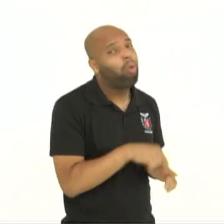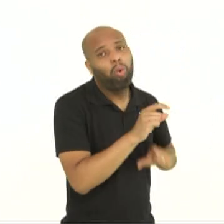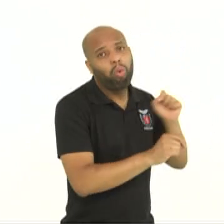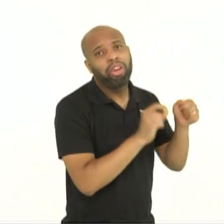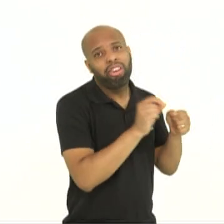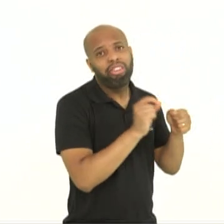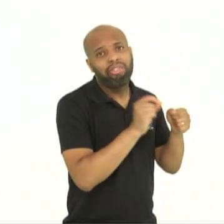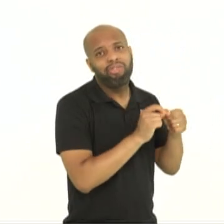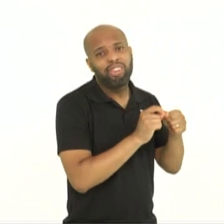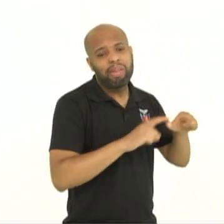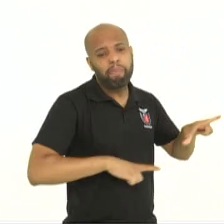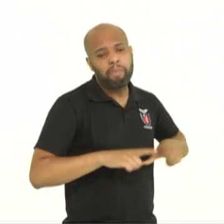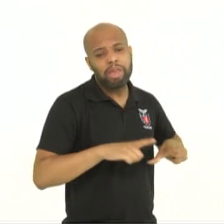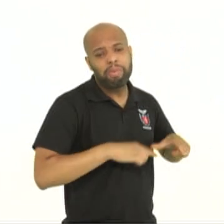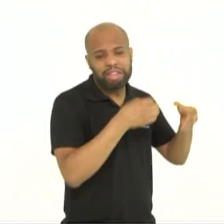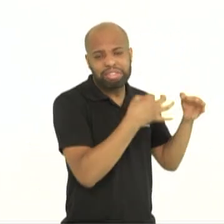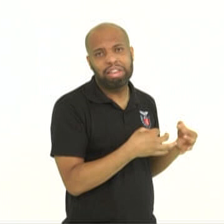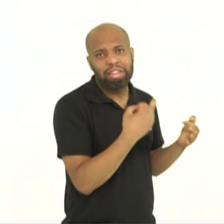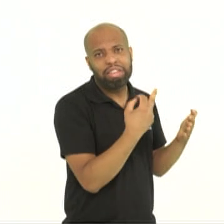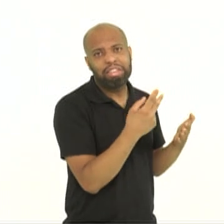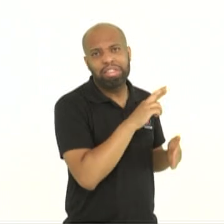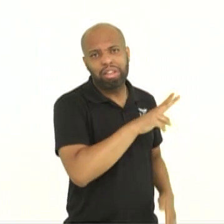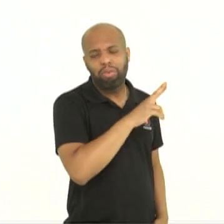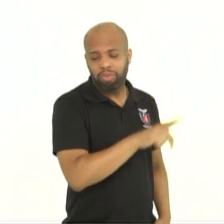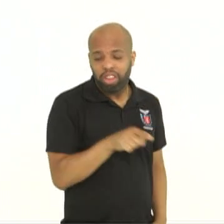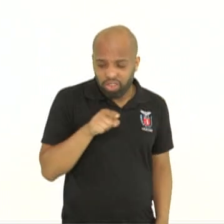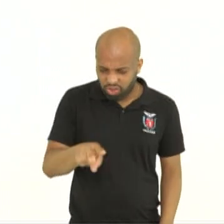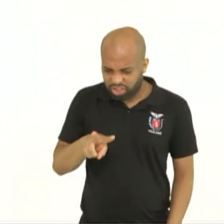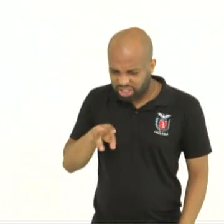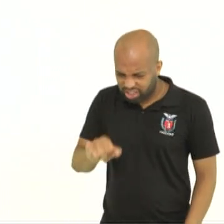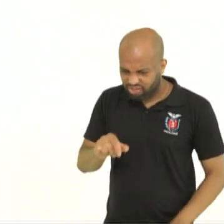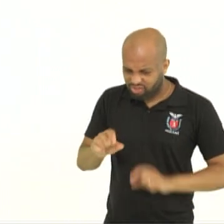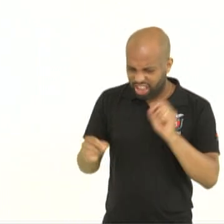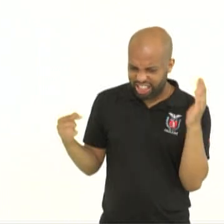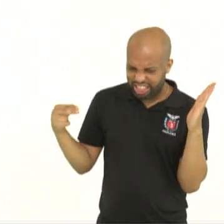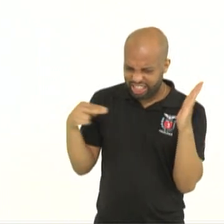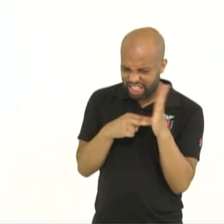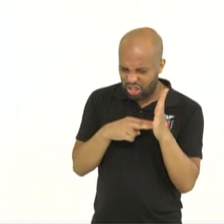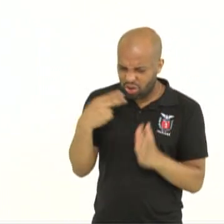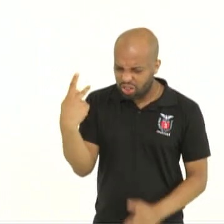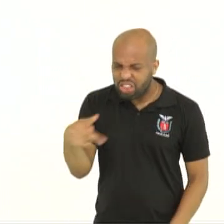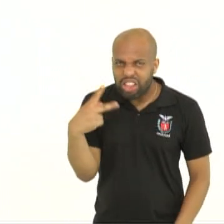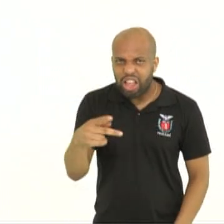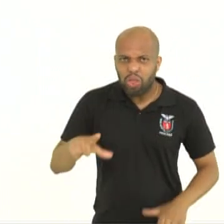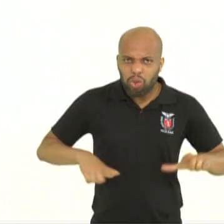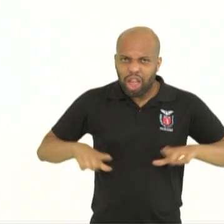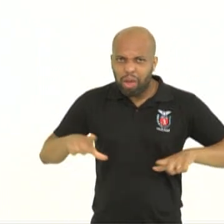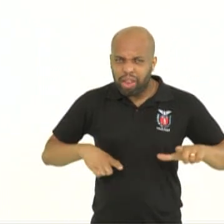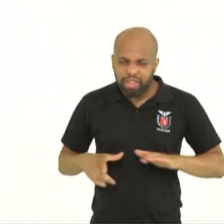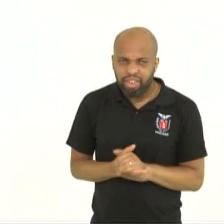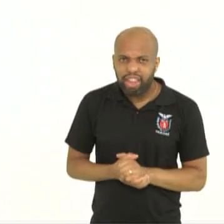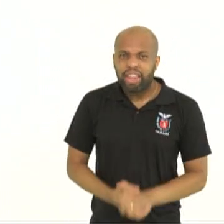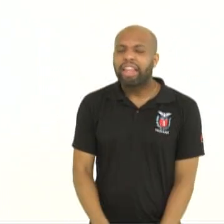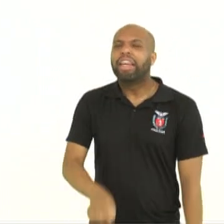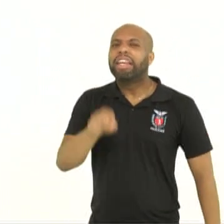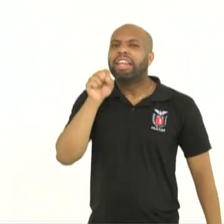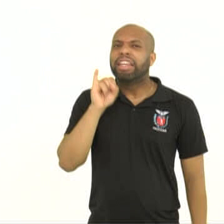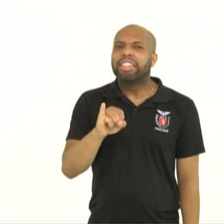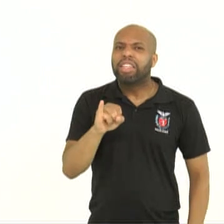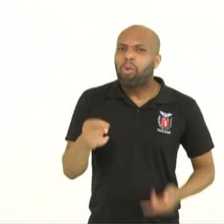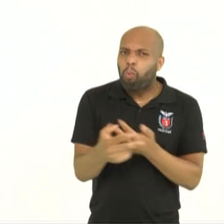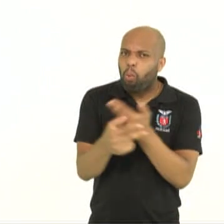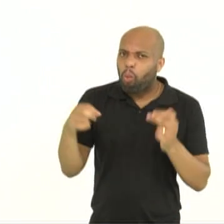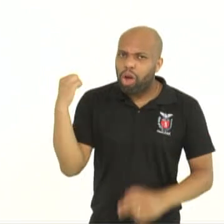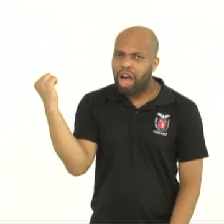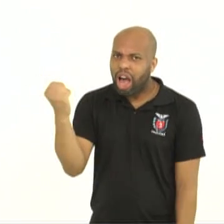ela fez não é muito certo. E você vai dedurar a sua prima? Se for uma coisa muito grave,